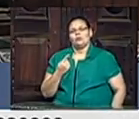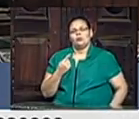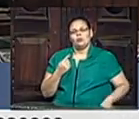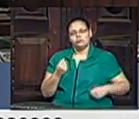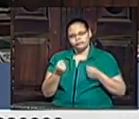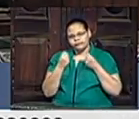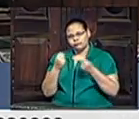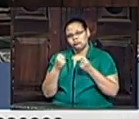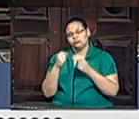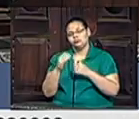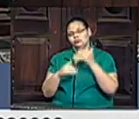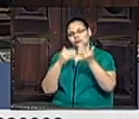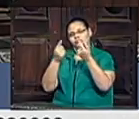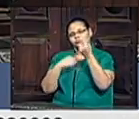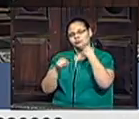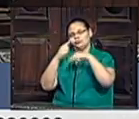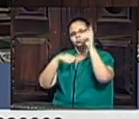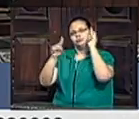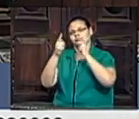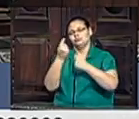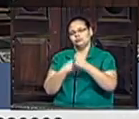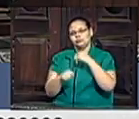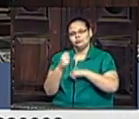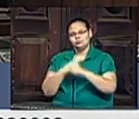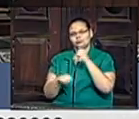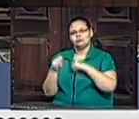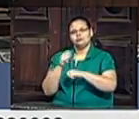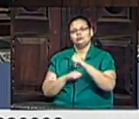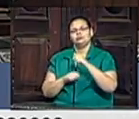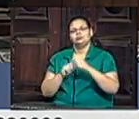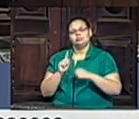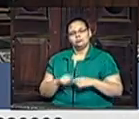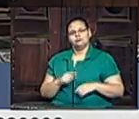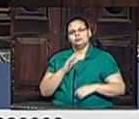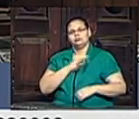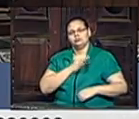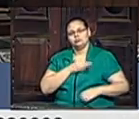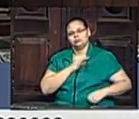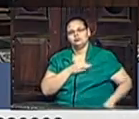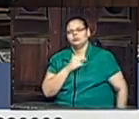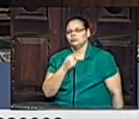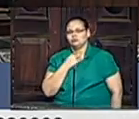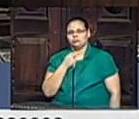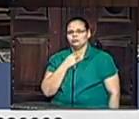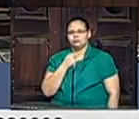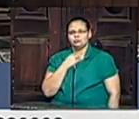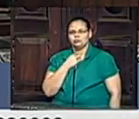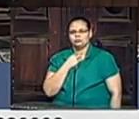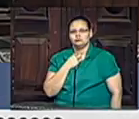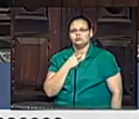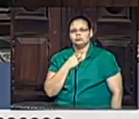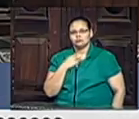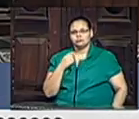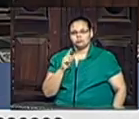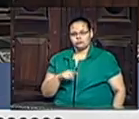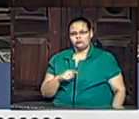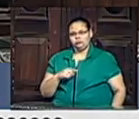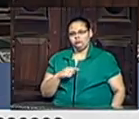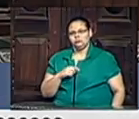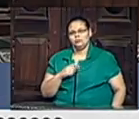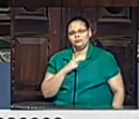de desenvolvimento econômico, que é a isenção fiscal, porque as isenções fiscais não são mal em si, não podem ser vistas como espantalhos, elas